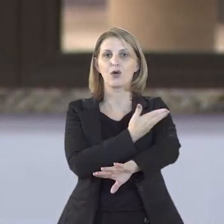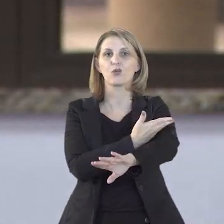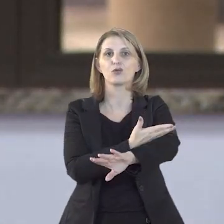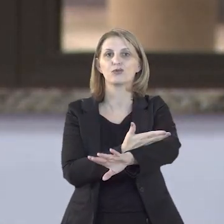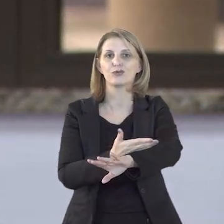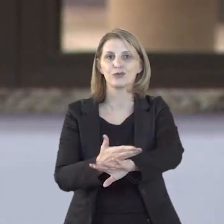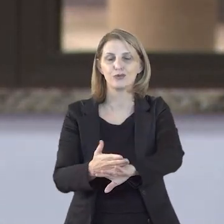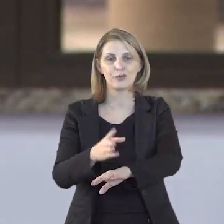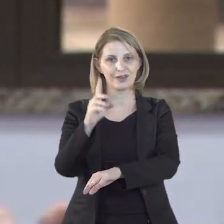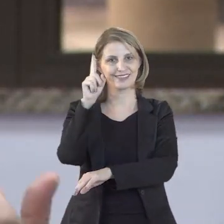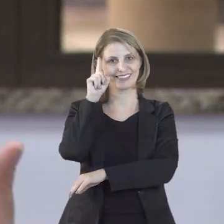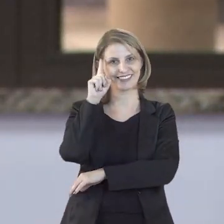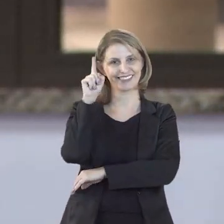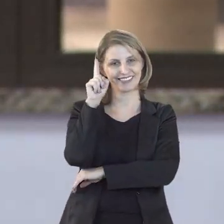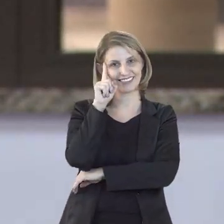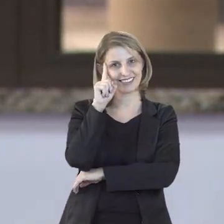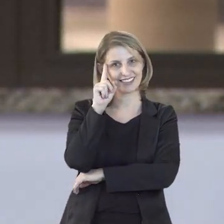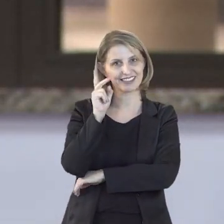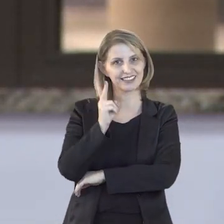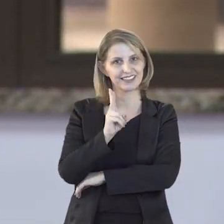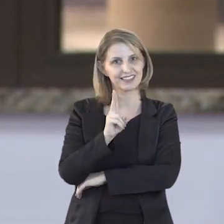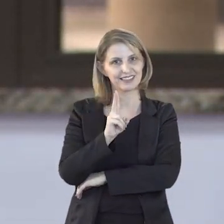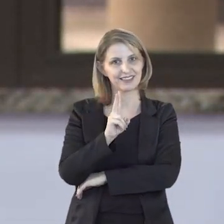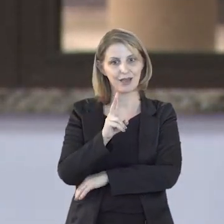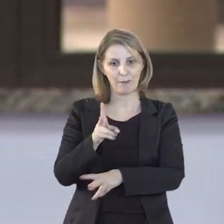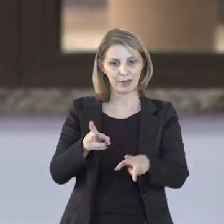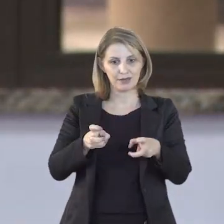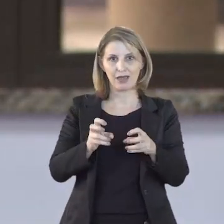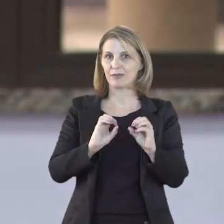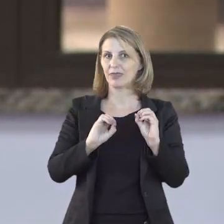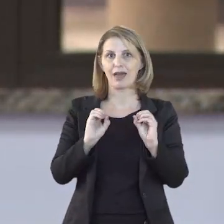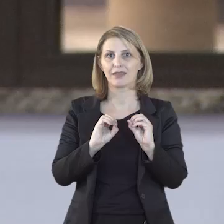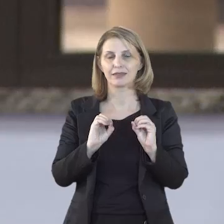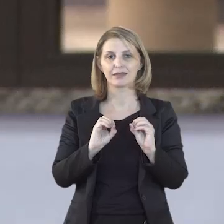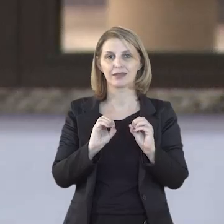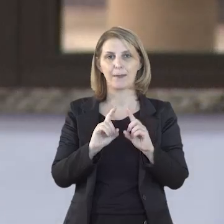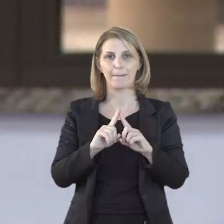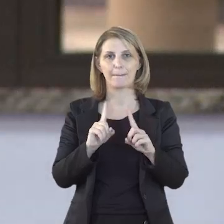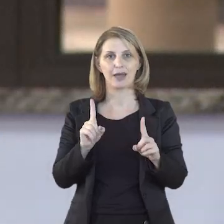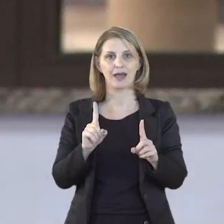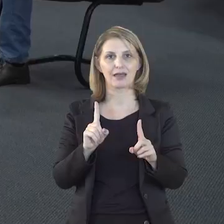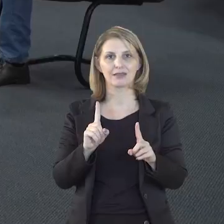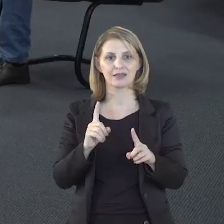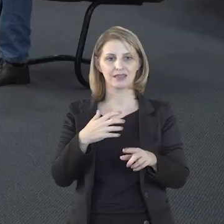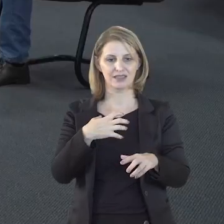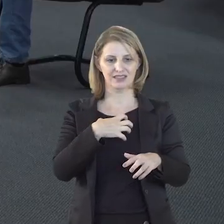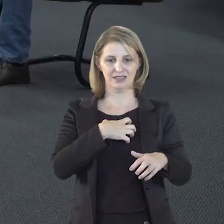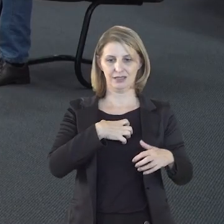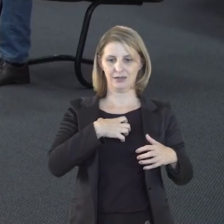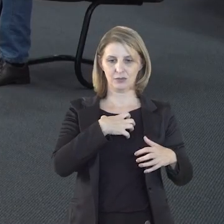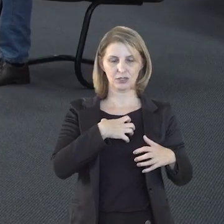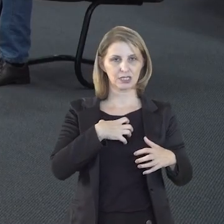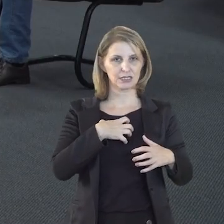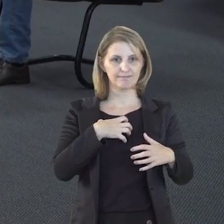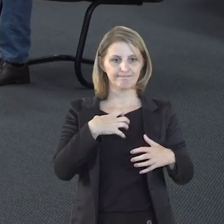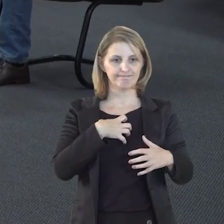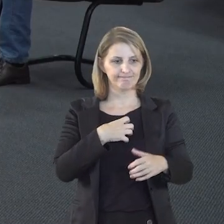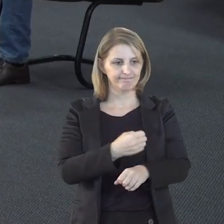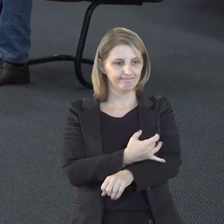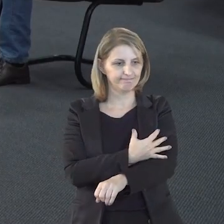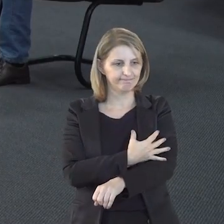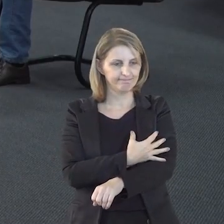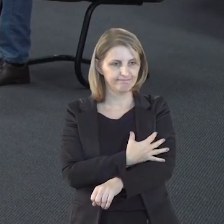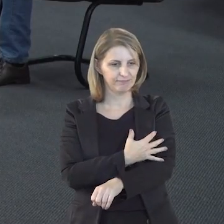assim, a gente introduz esse hábito, né, no nosso dia a dia, sem perceber que a gente está negando